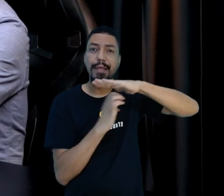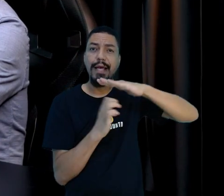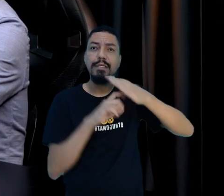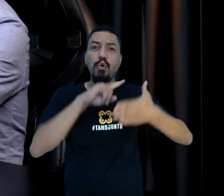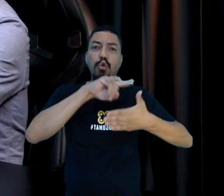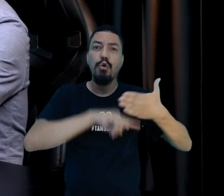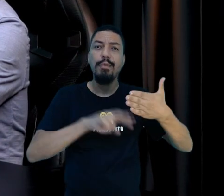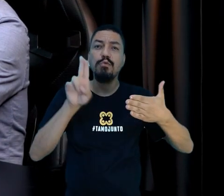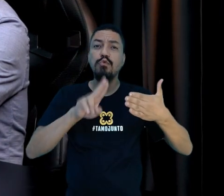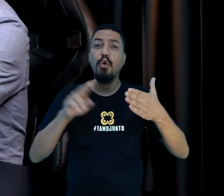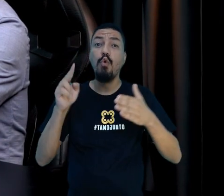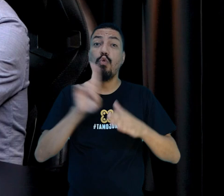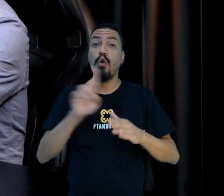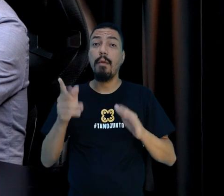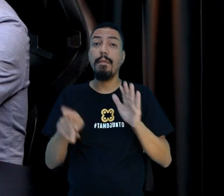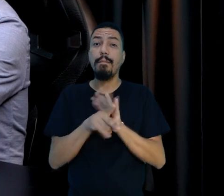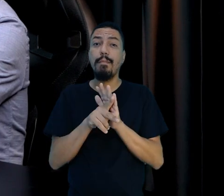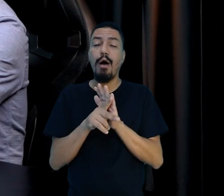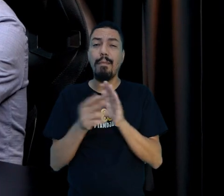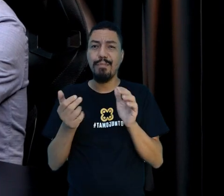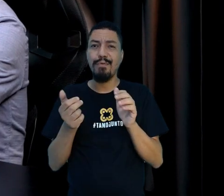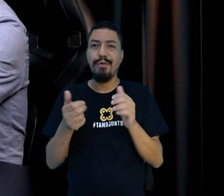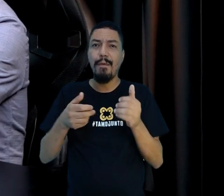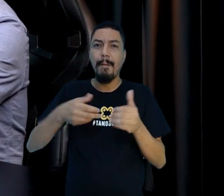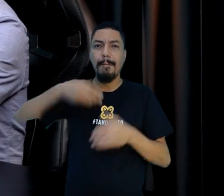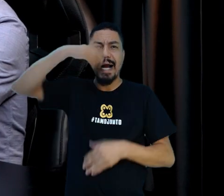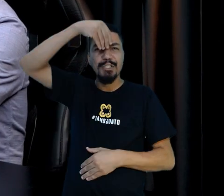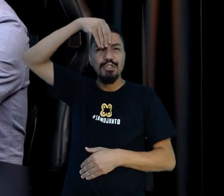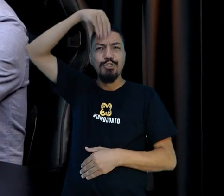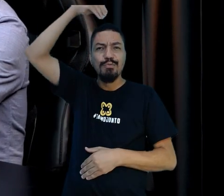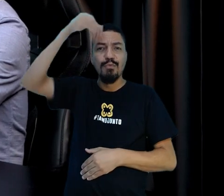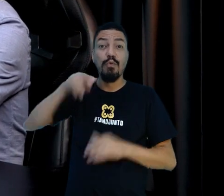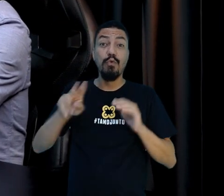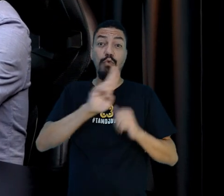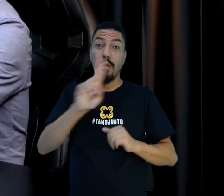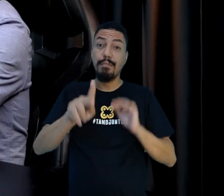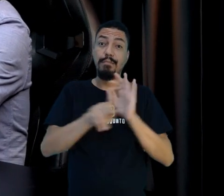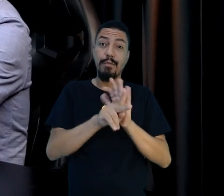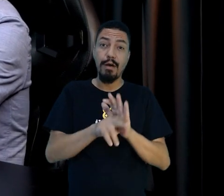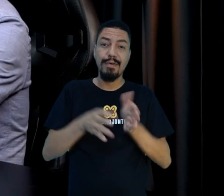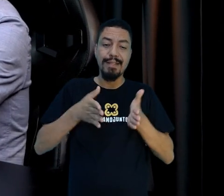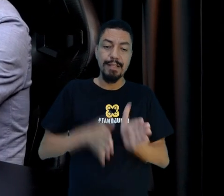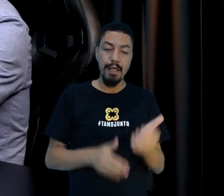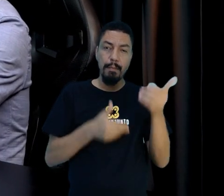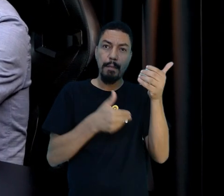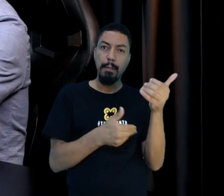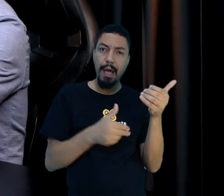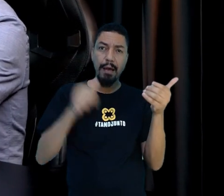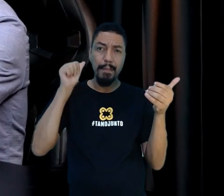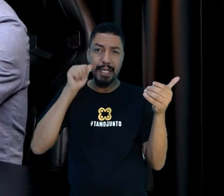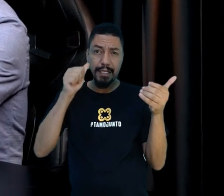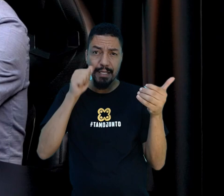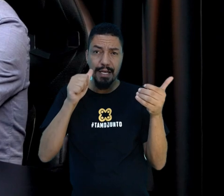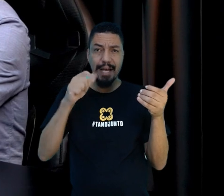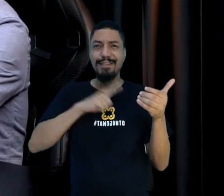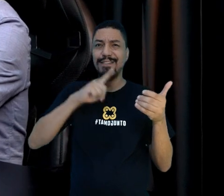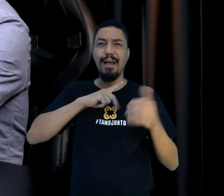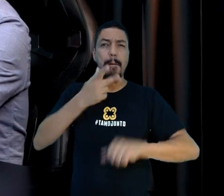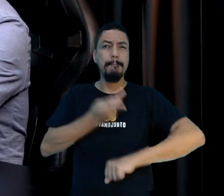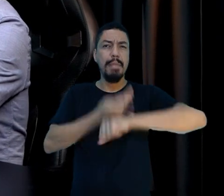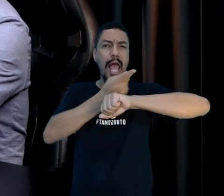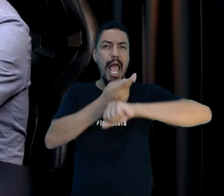usaram o nome de batismo dele, então era um nome feminino. E aí, quando ele ganhava algum prêmio, alguma coisa que tinha, sei lá, funcionário do mês, alguma coisa